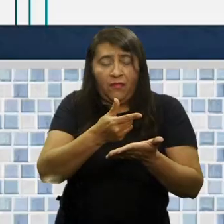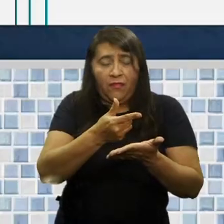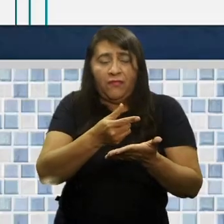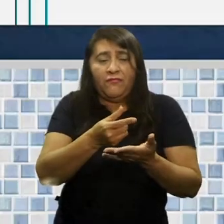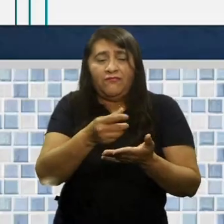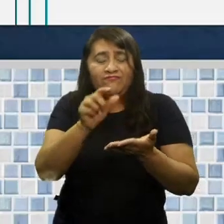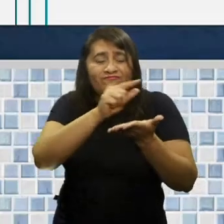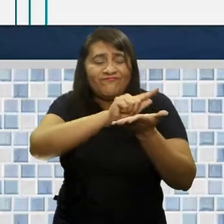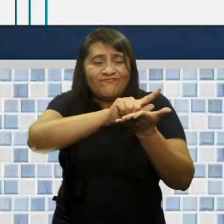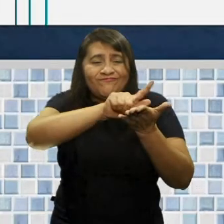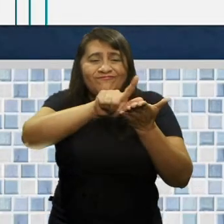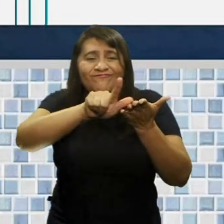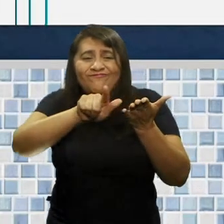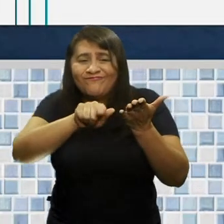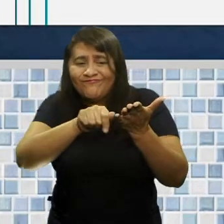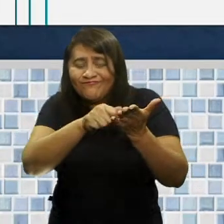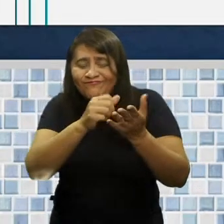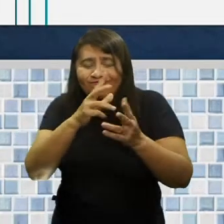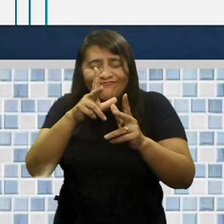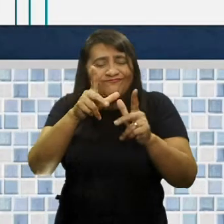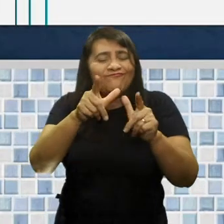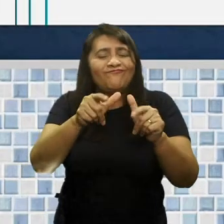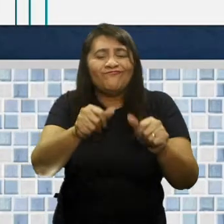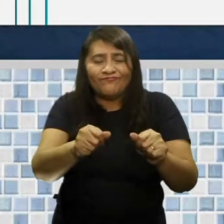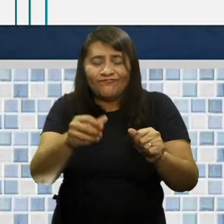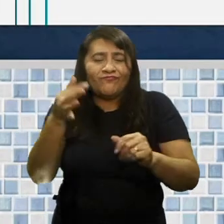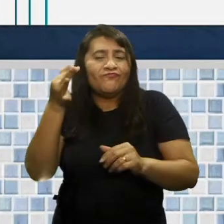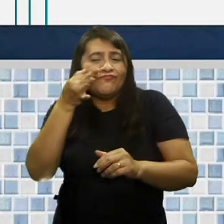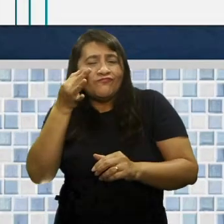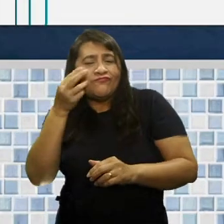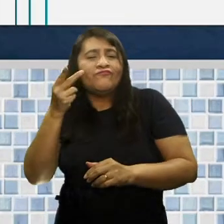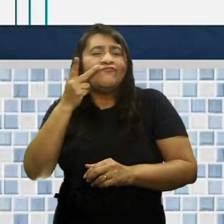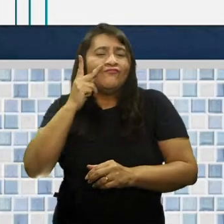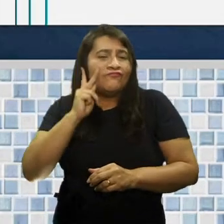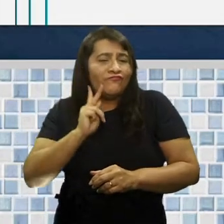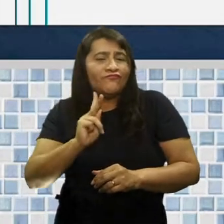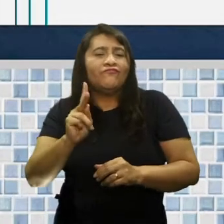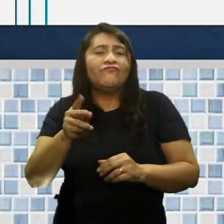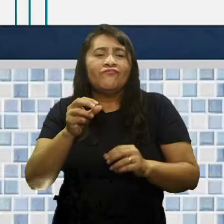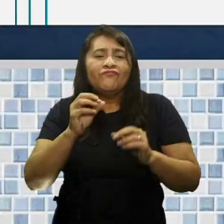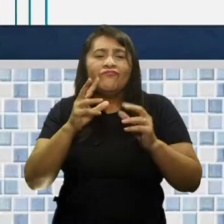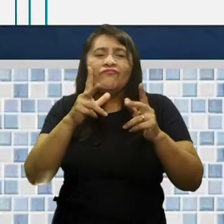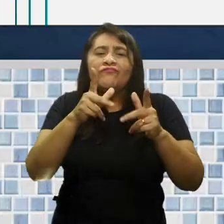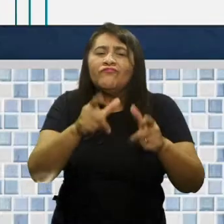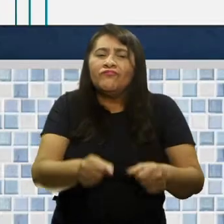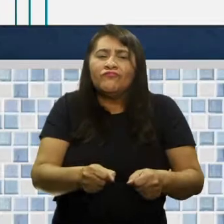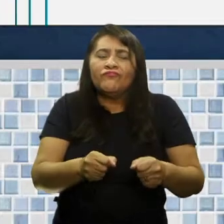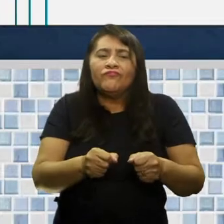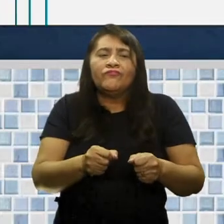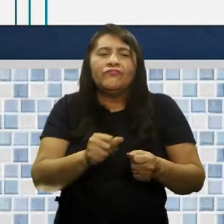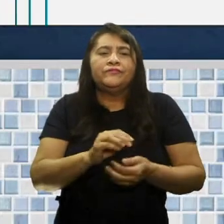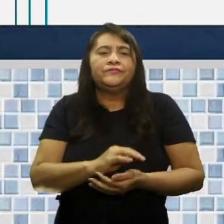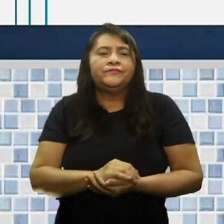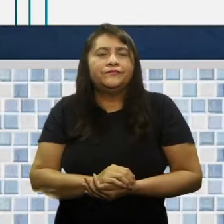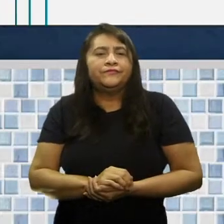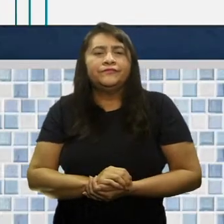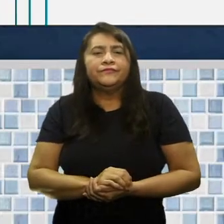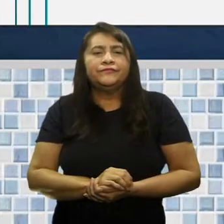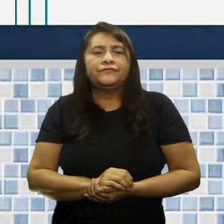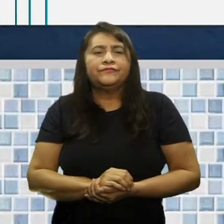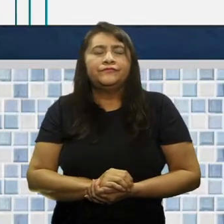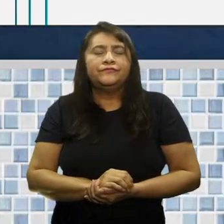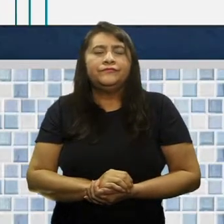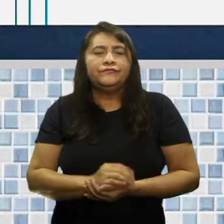você tem que limpar, tem que desinfetar. As frutas, verduras, tudo que você traz para sua casa.